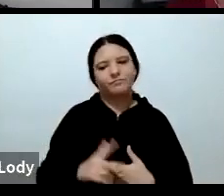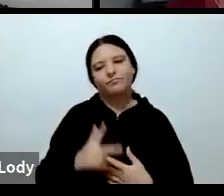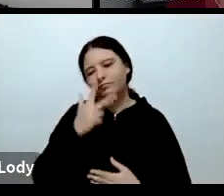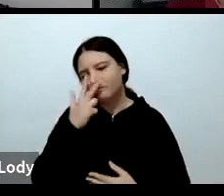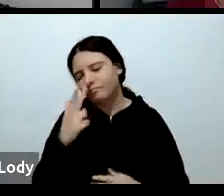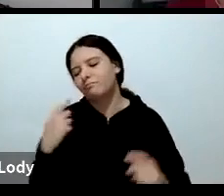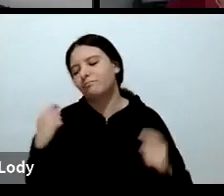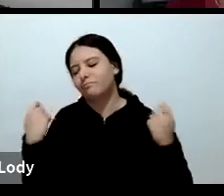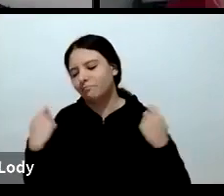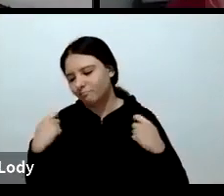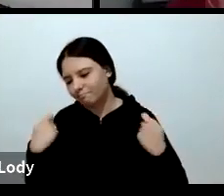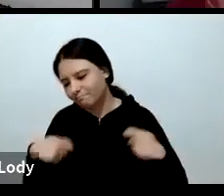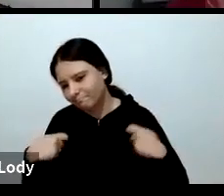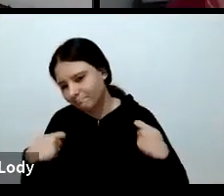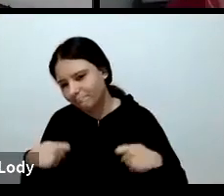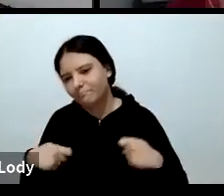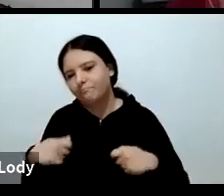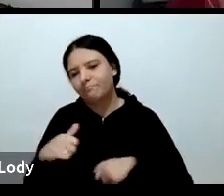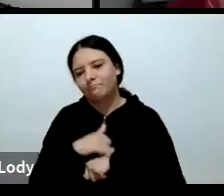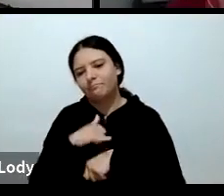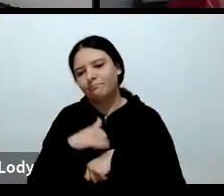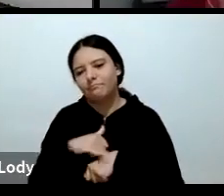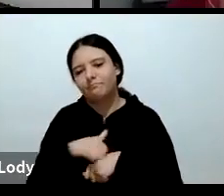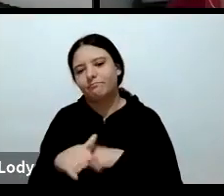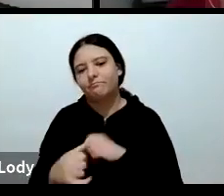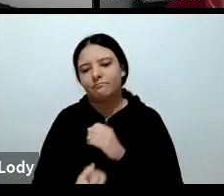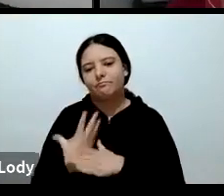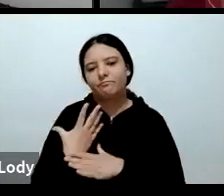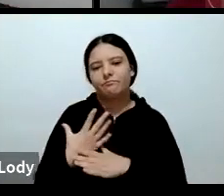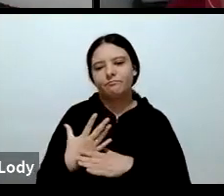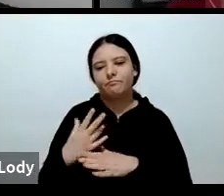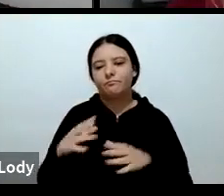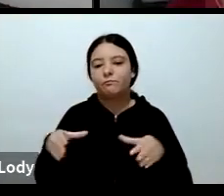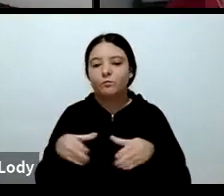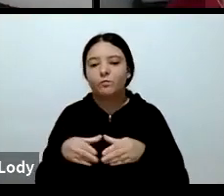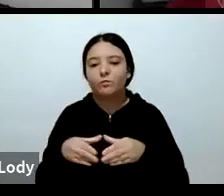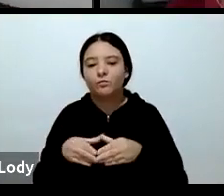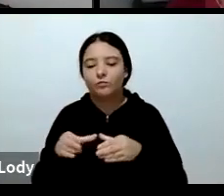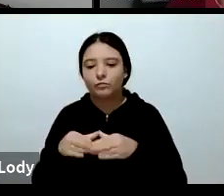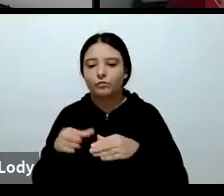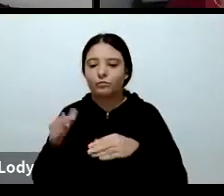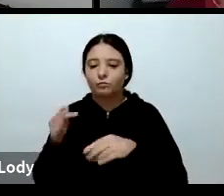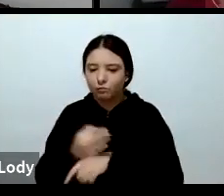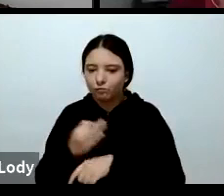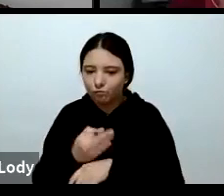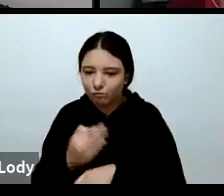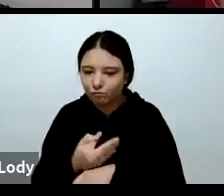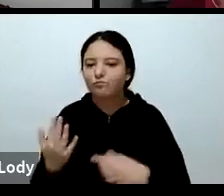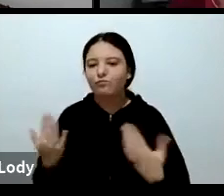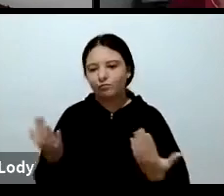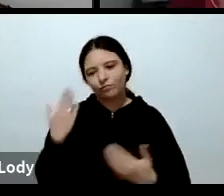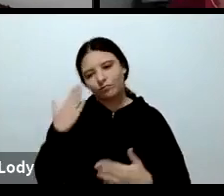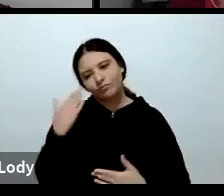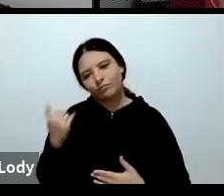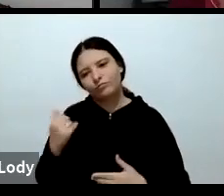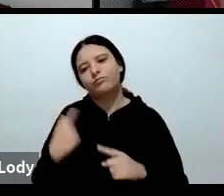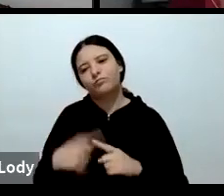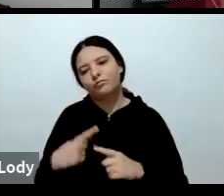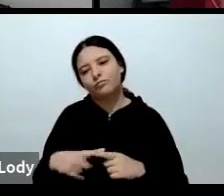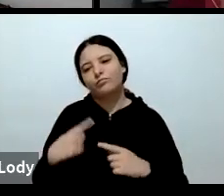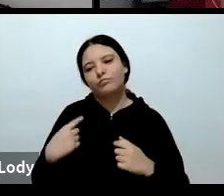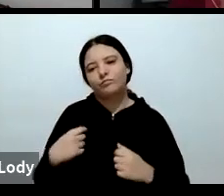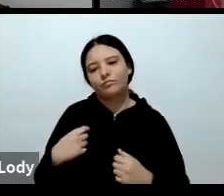precisa criar maneiras de resistir coletivamente, sabe? Para que seja um pouquinho